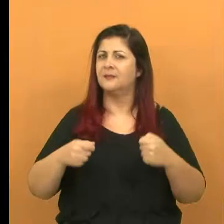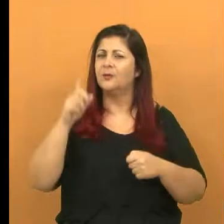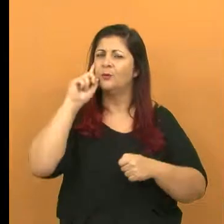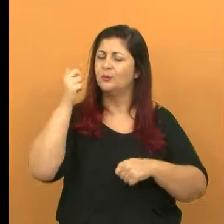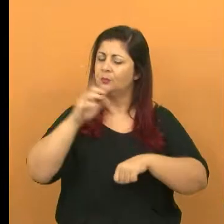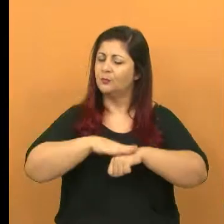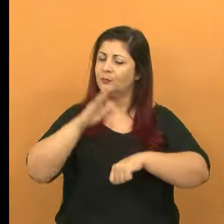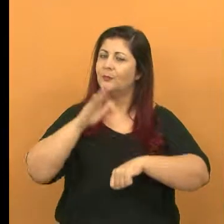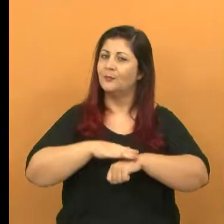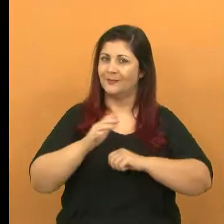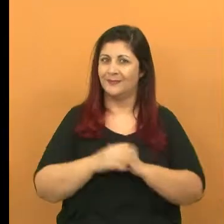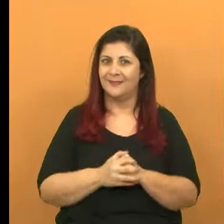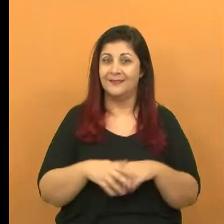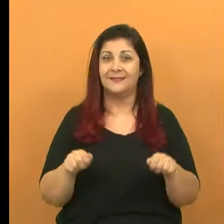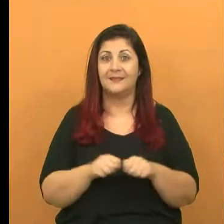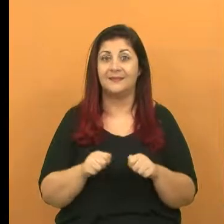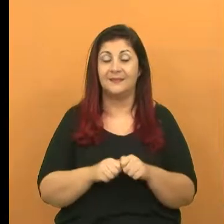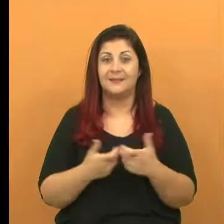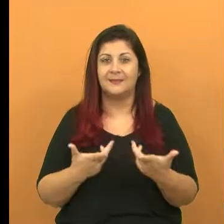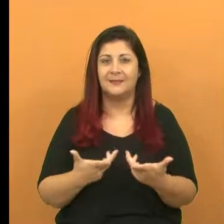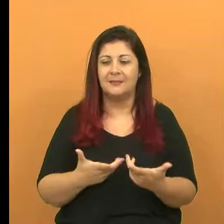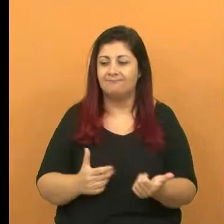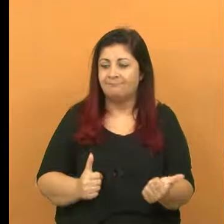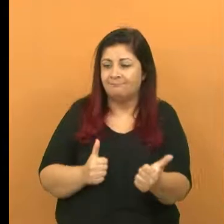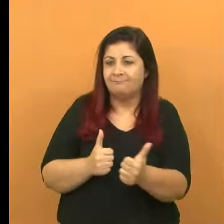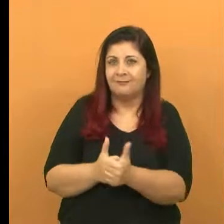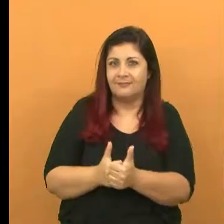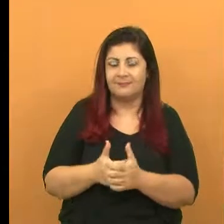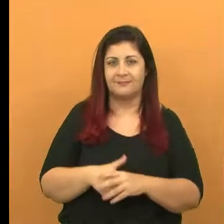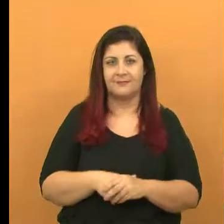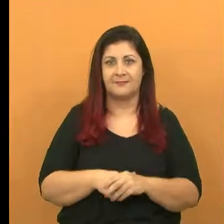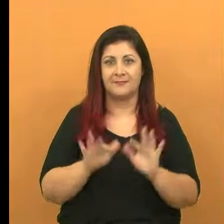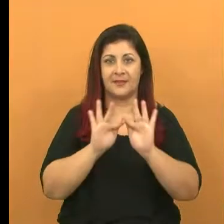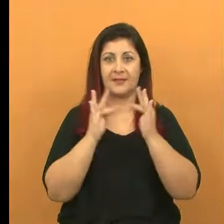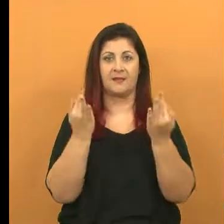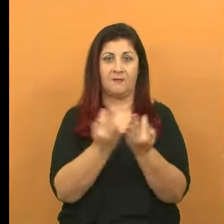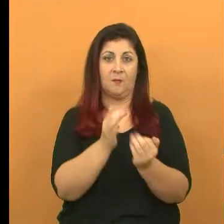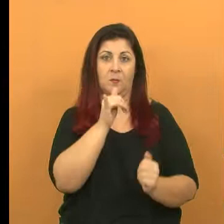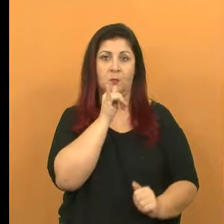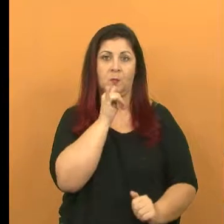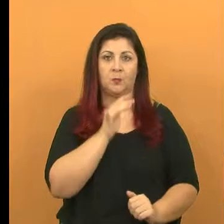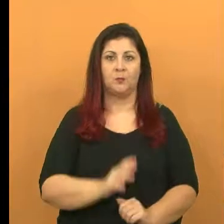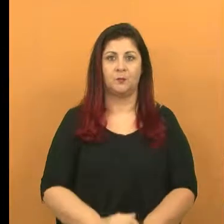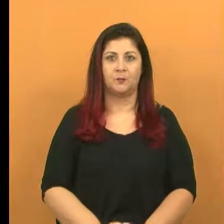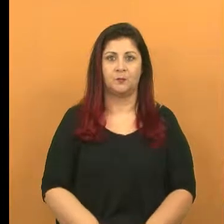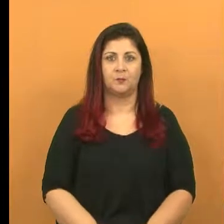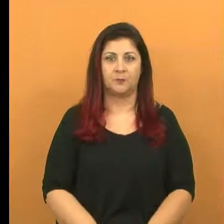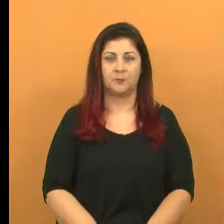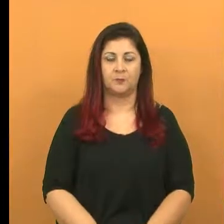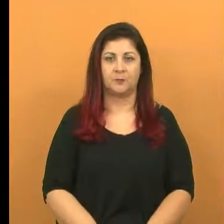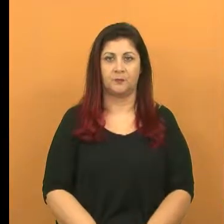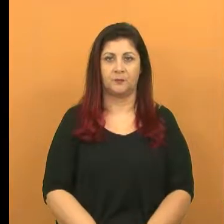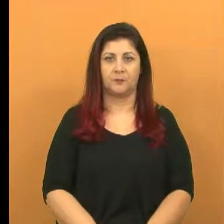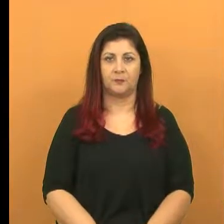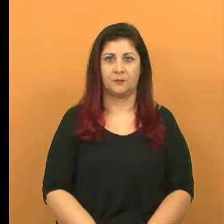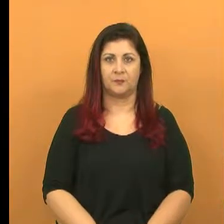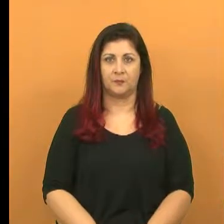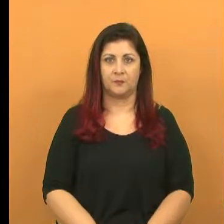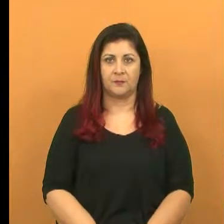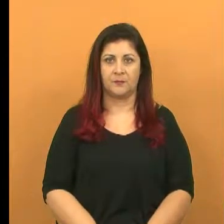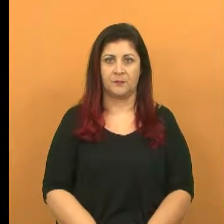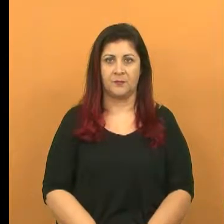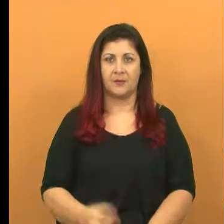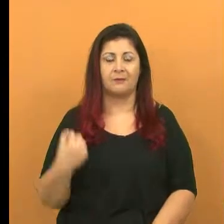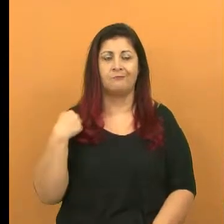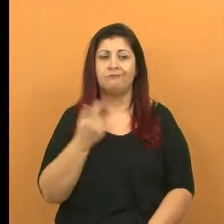mais disso. Promover essa aproximação, a família, por exemplo, né? Quantas vezes a gente não vê